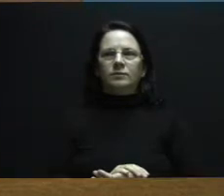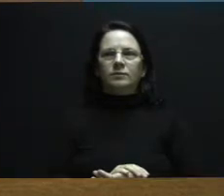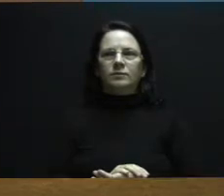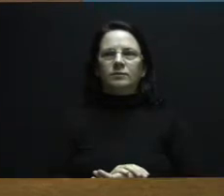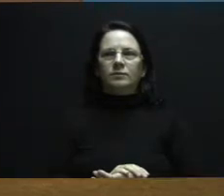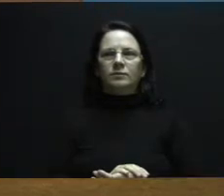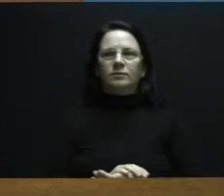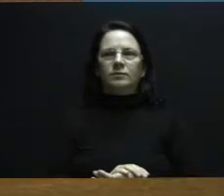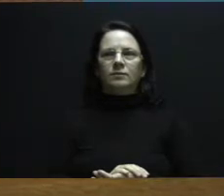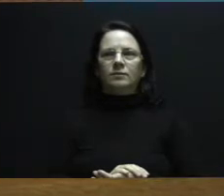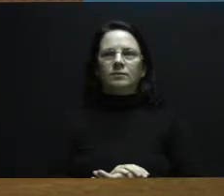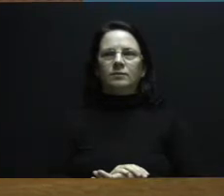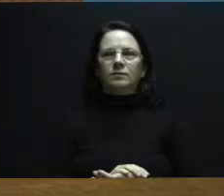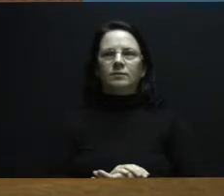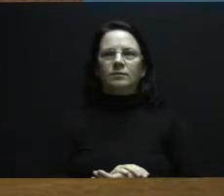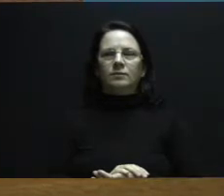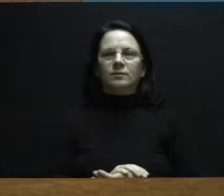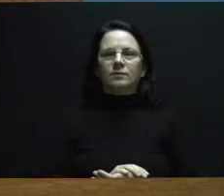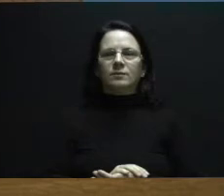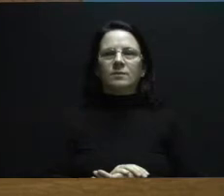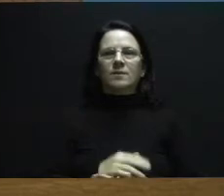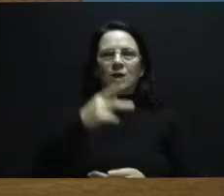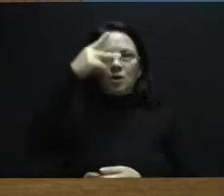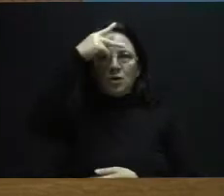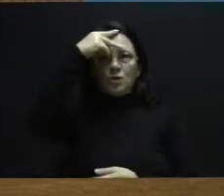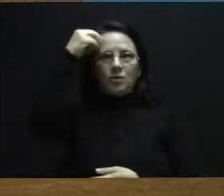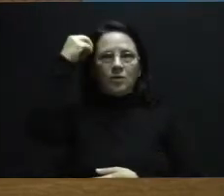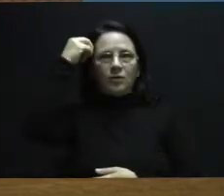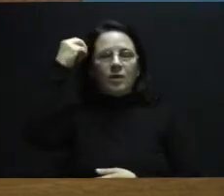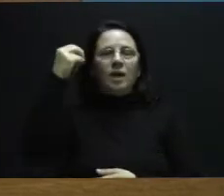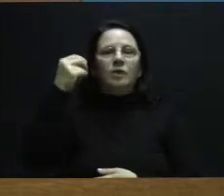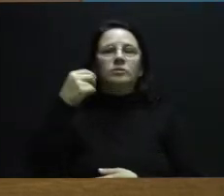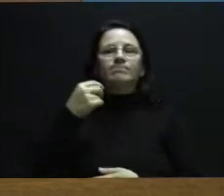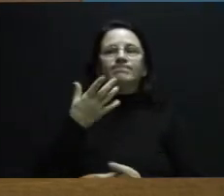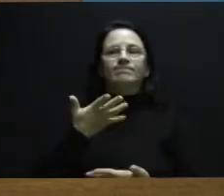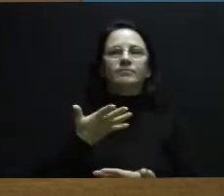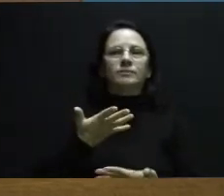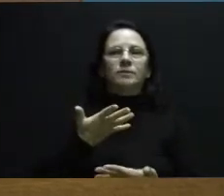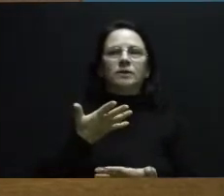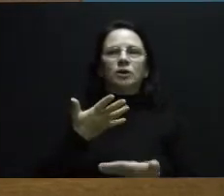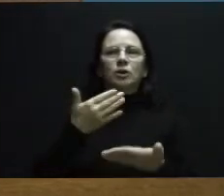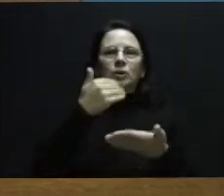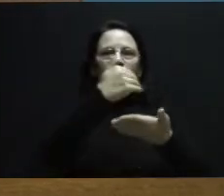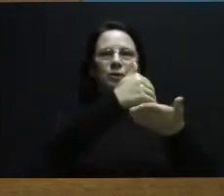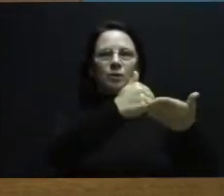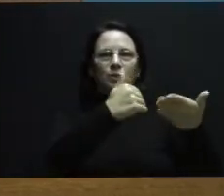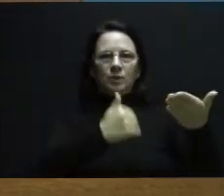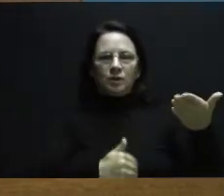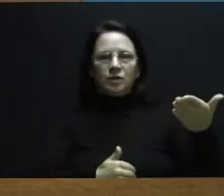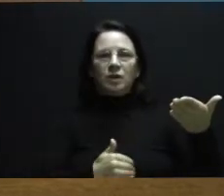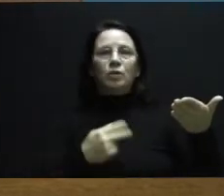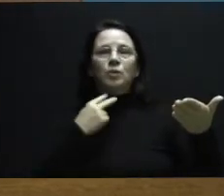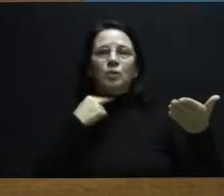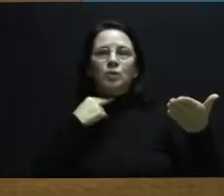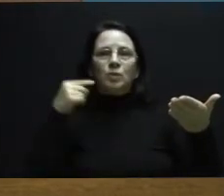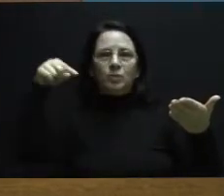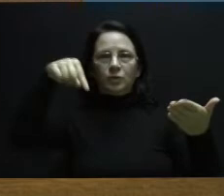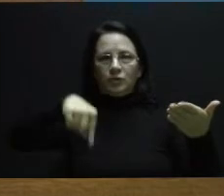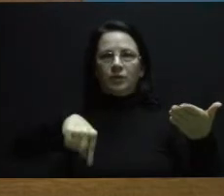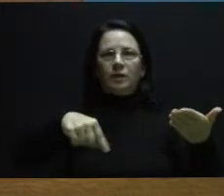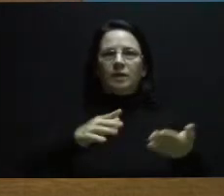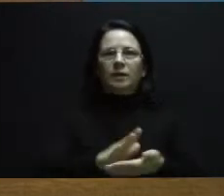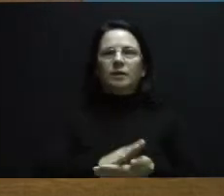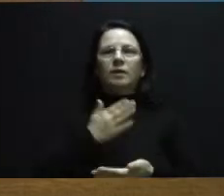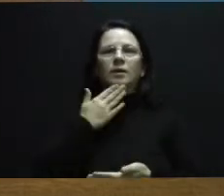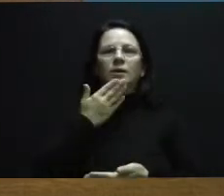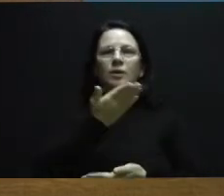o prefeito lamentou muito não poder estar aqui presente hoje, precisou aí cumprir uma agenda externa fora do município, mas ele pediu